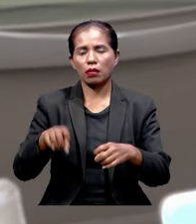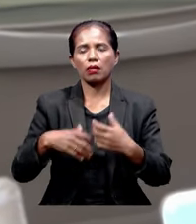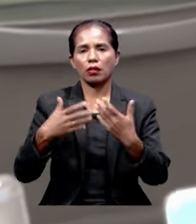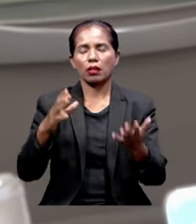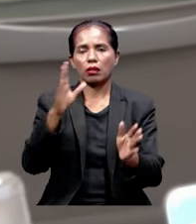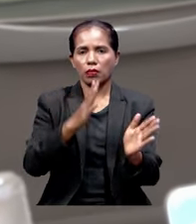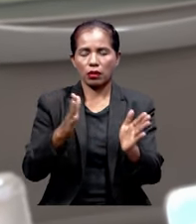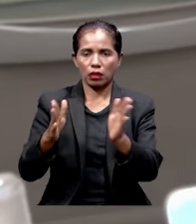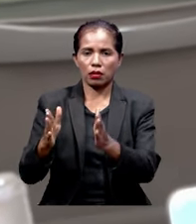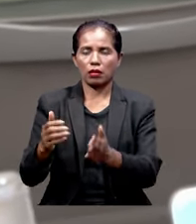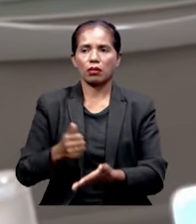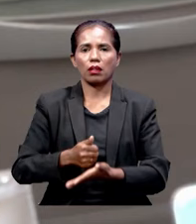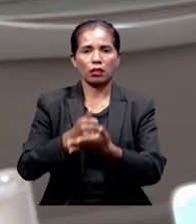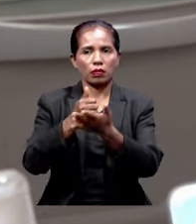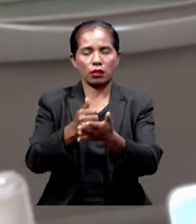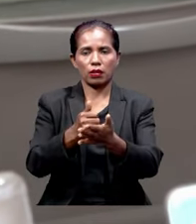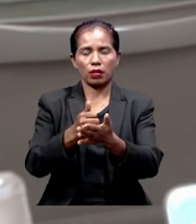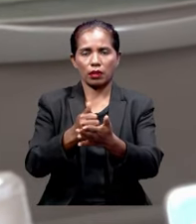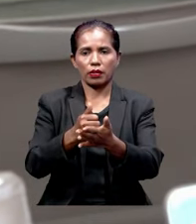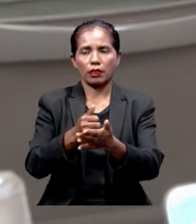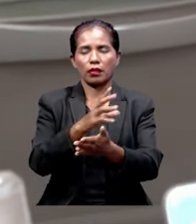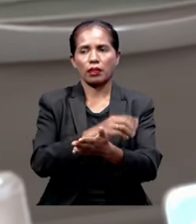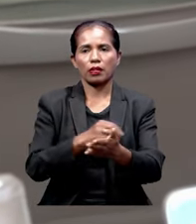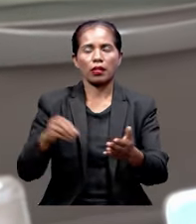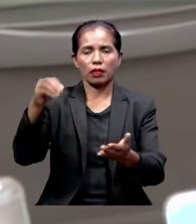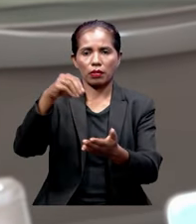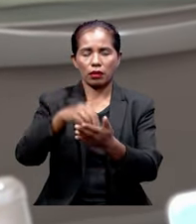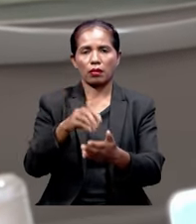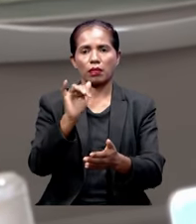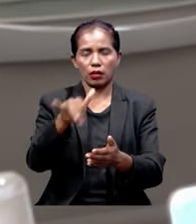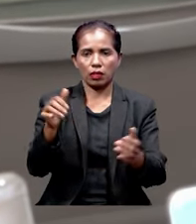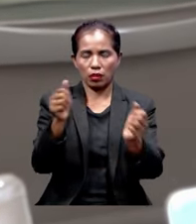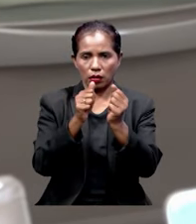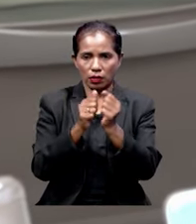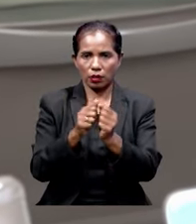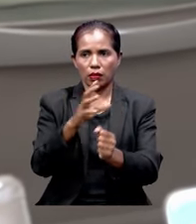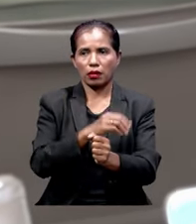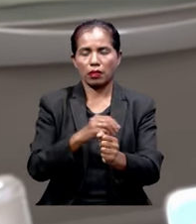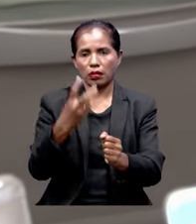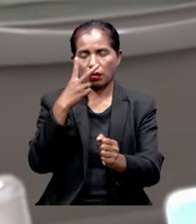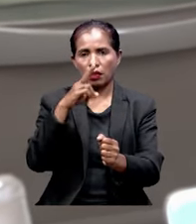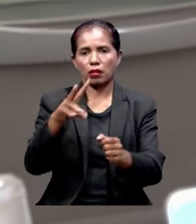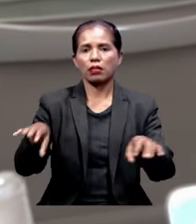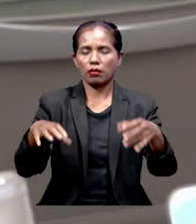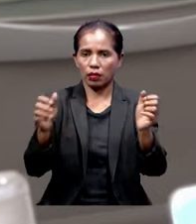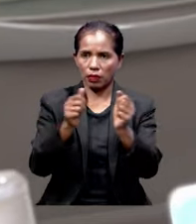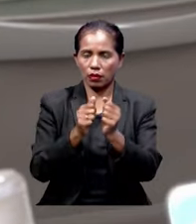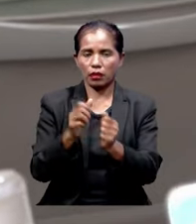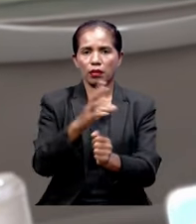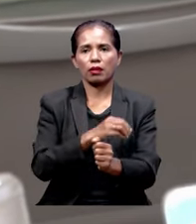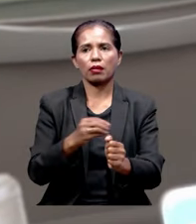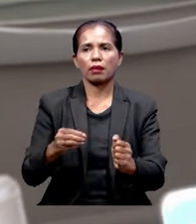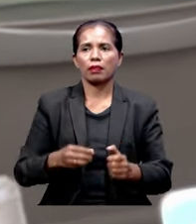state. I'm confident that the great effort from the previous Working Party cycle and